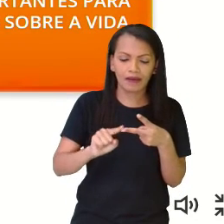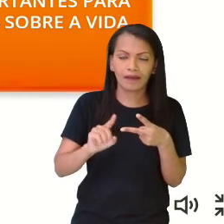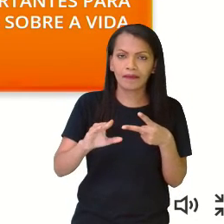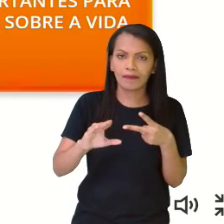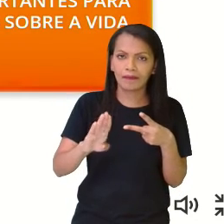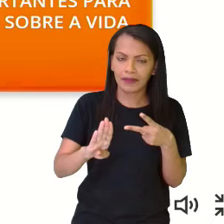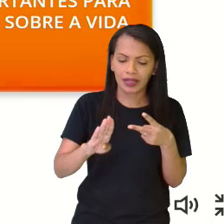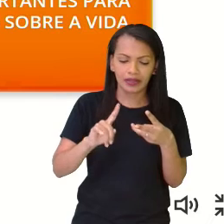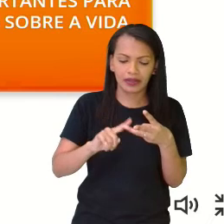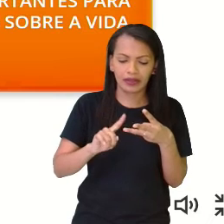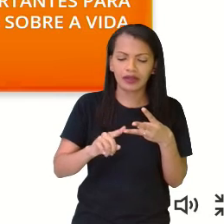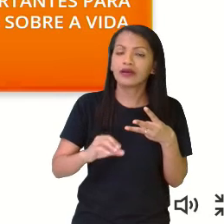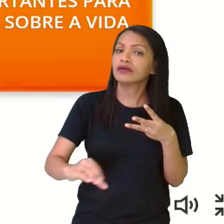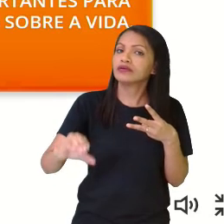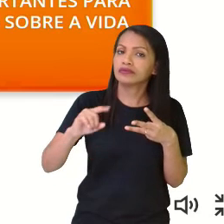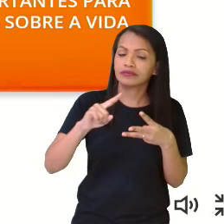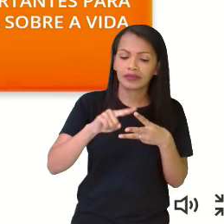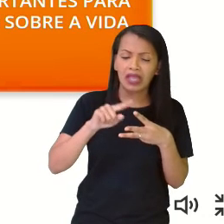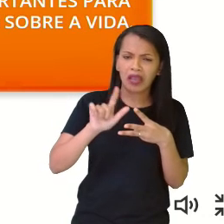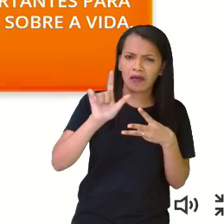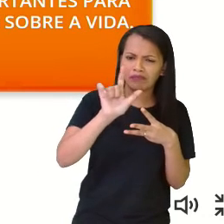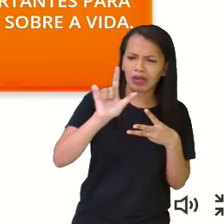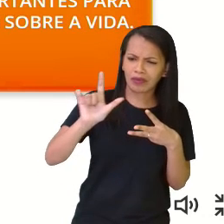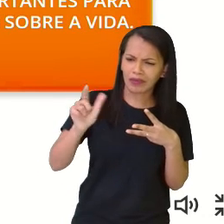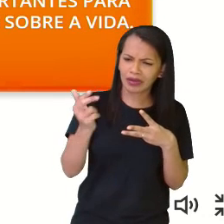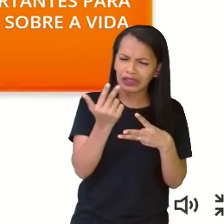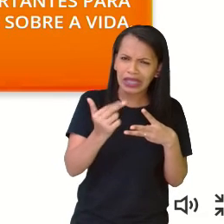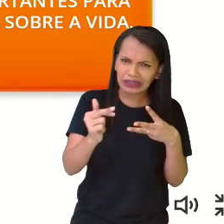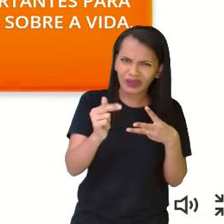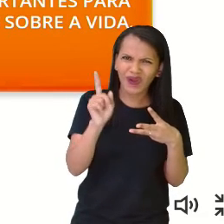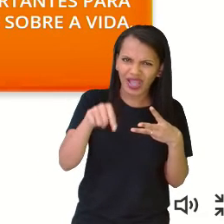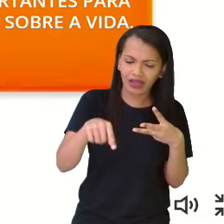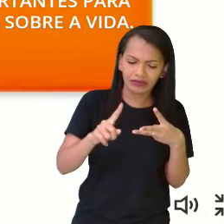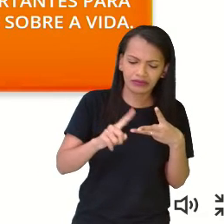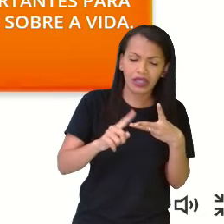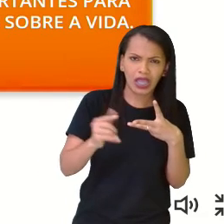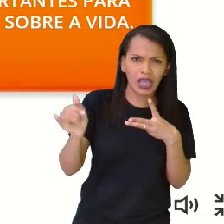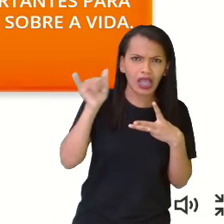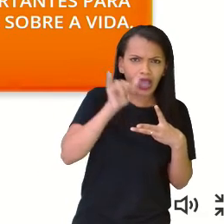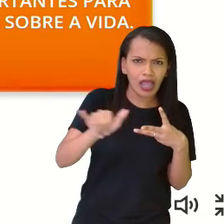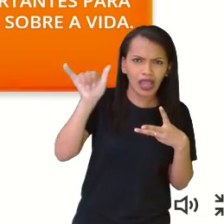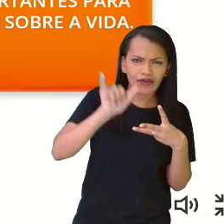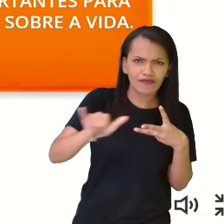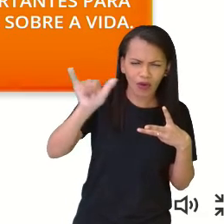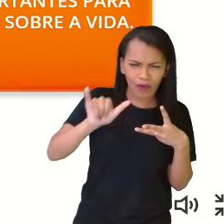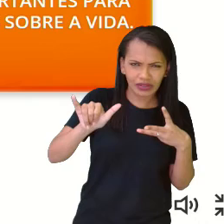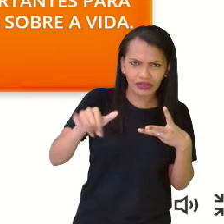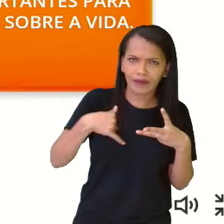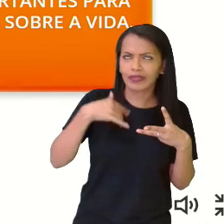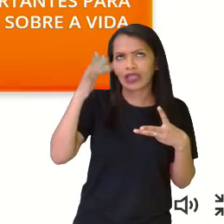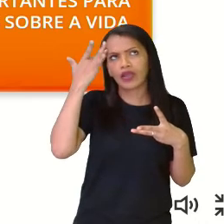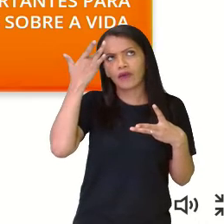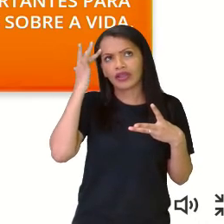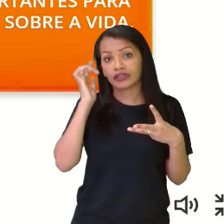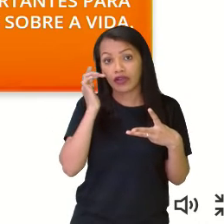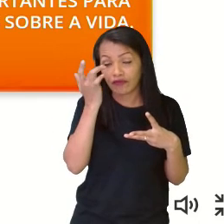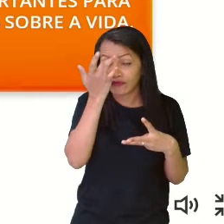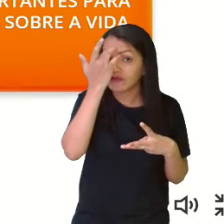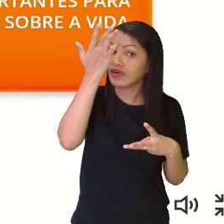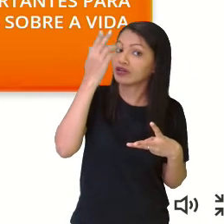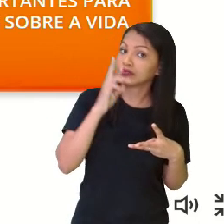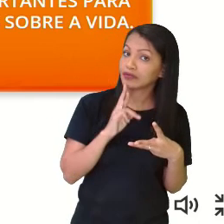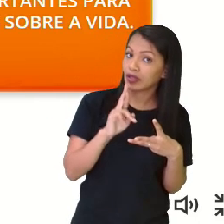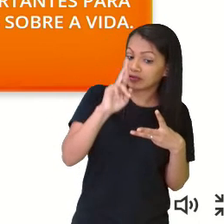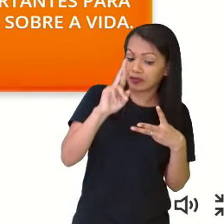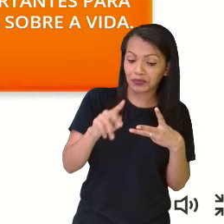quadrinhos, será? Letra B fala de informação, que eu acho que tem a ver um pouquinho com notícia. Eu acho que está fácil de responder aí.